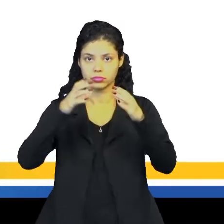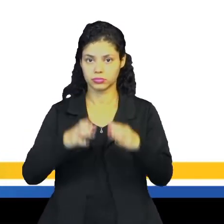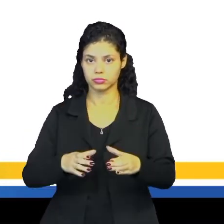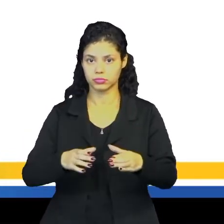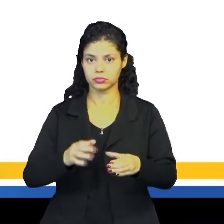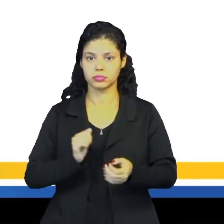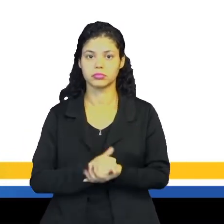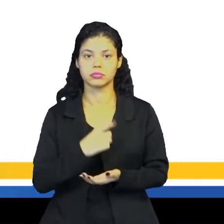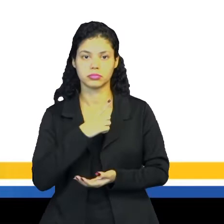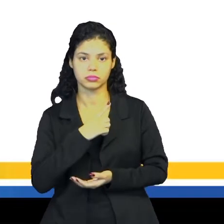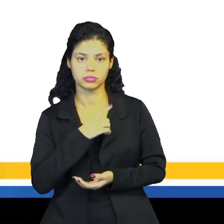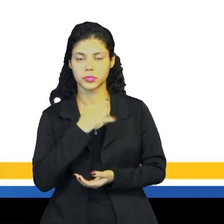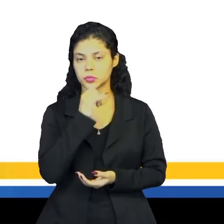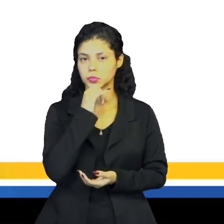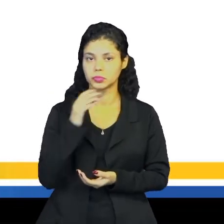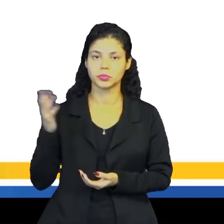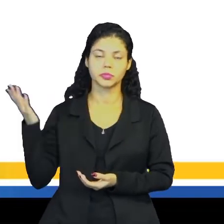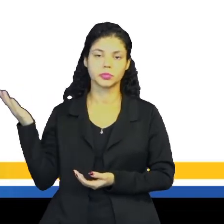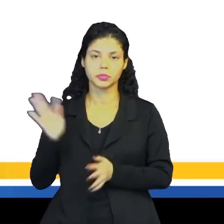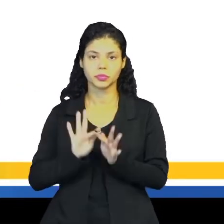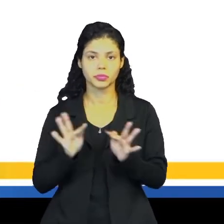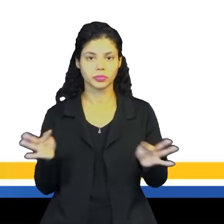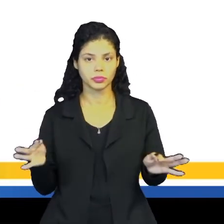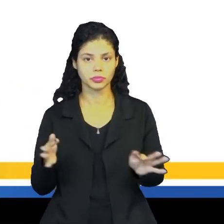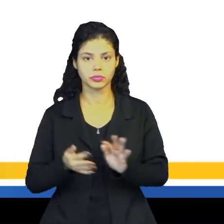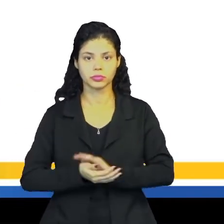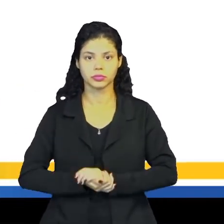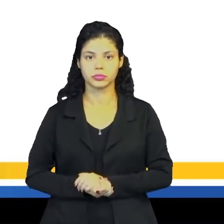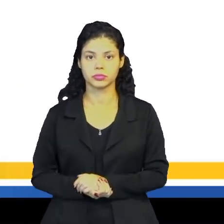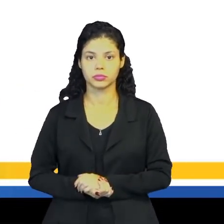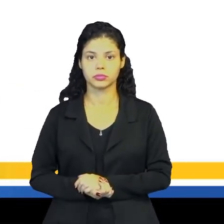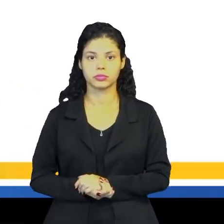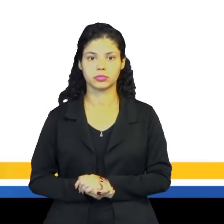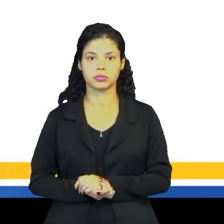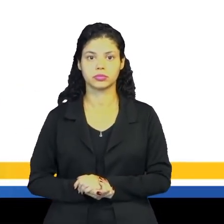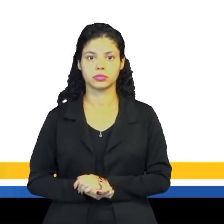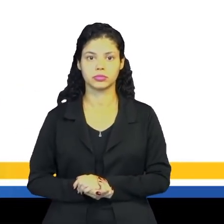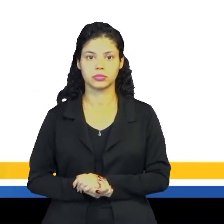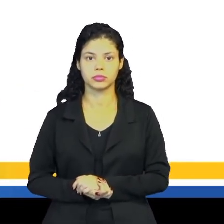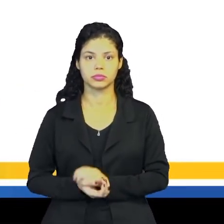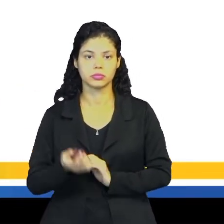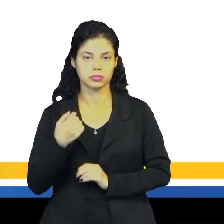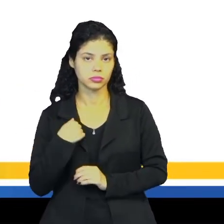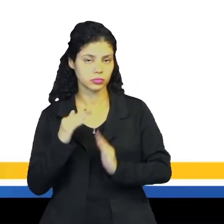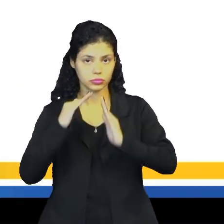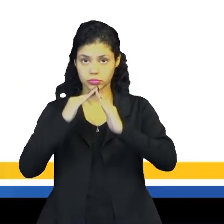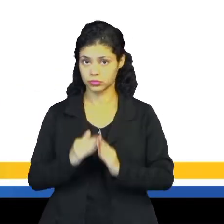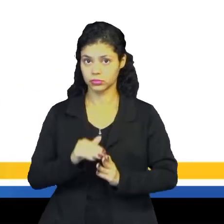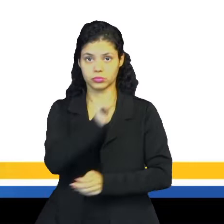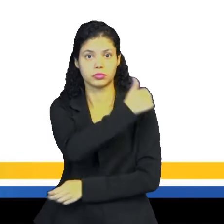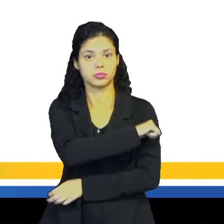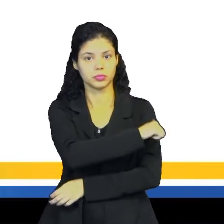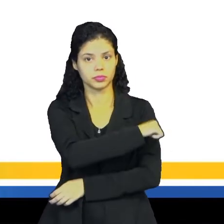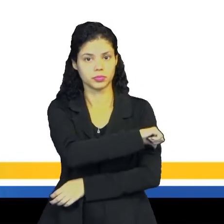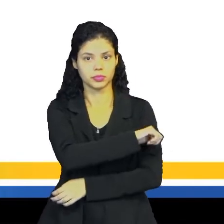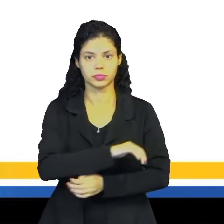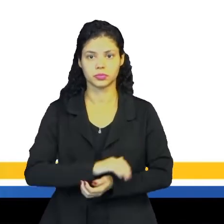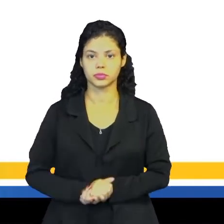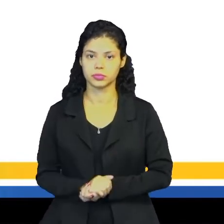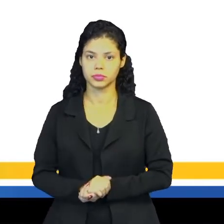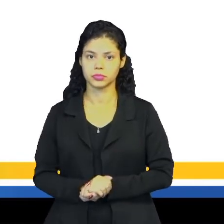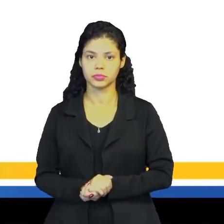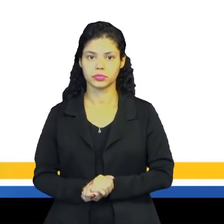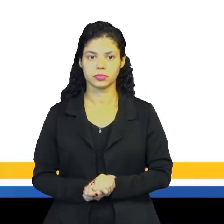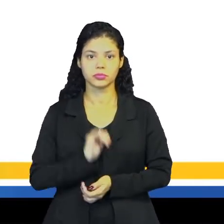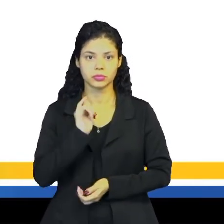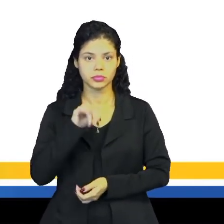bairro. Nós temos ali um exemplo, né, de frase I live in Rio de Janeiro, né? Eu moro no Rio de Janeiro, em